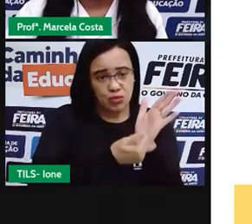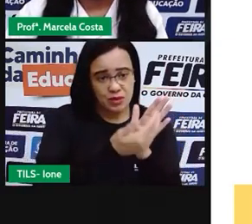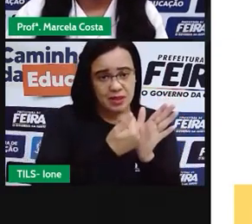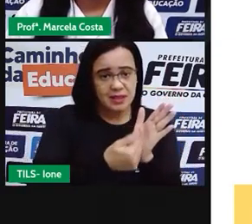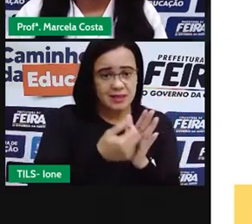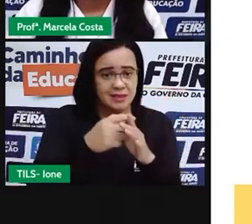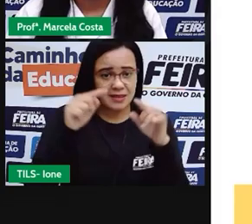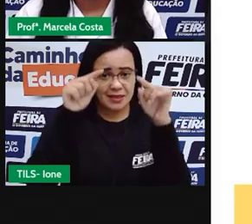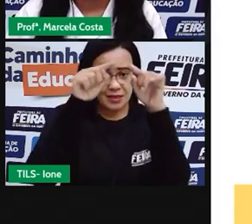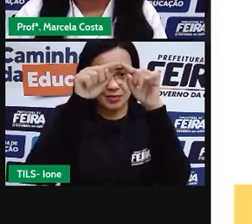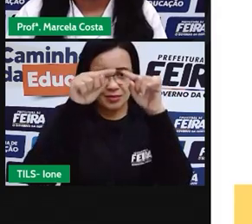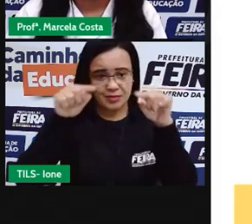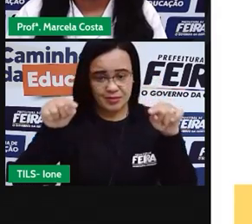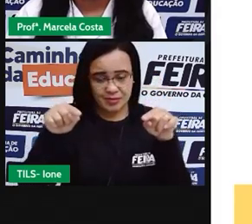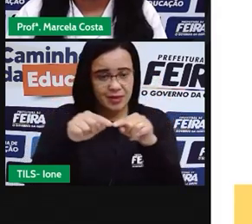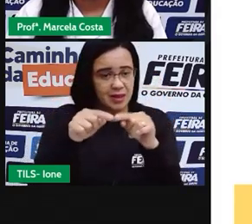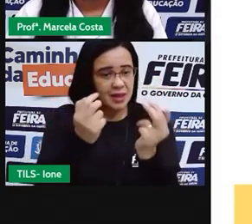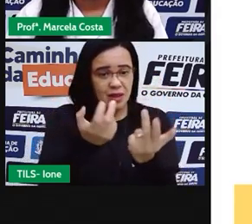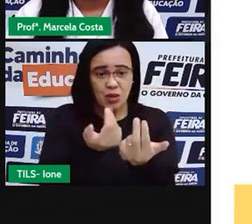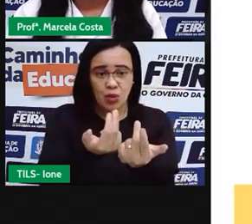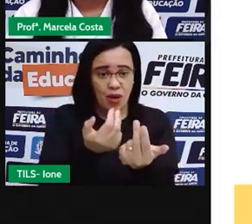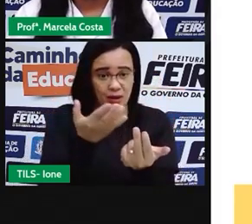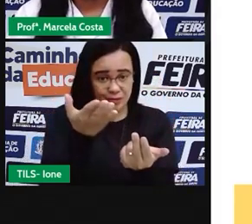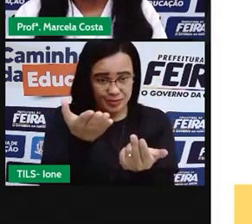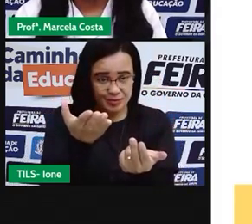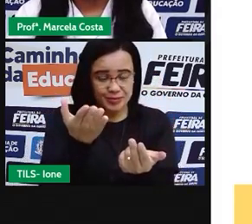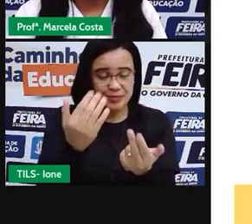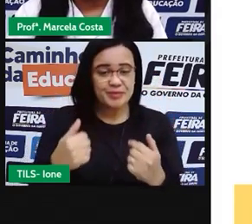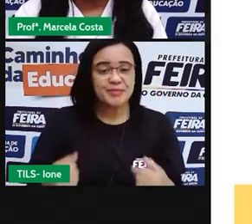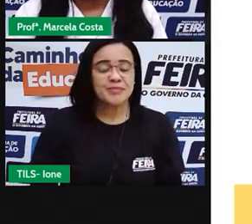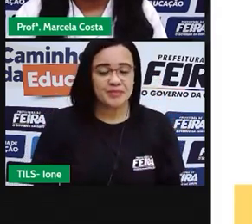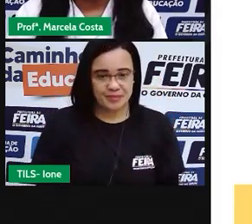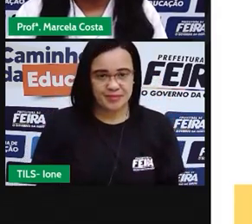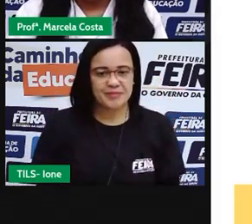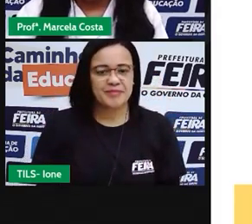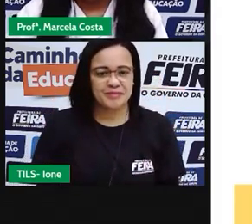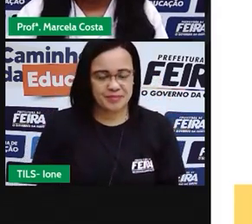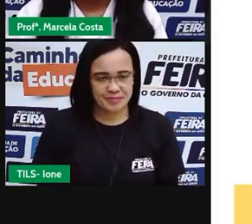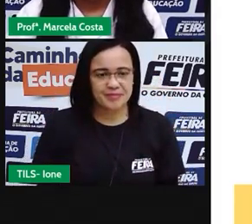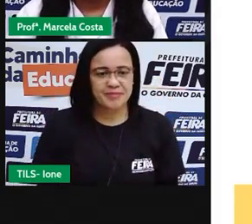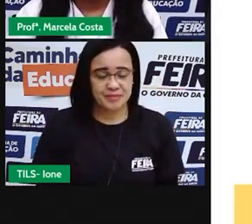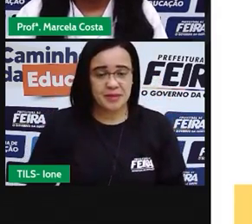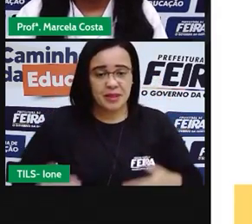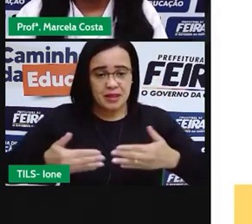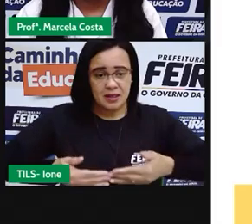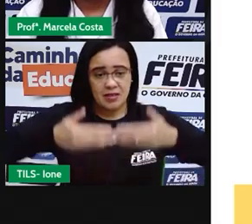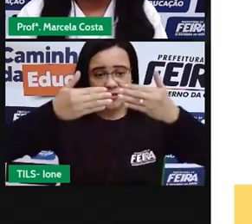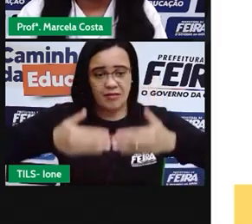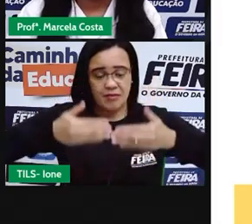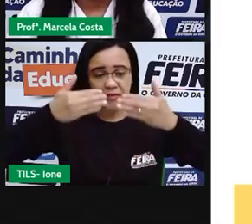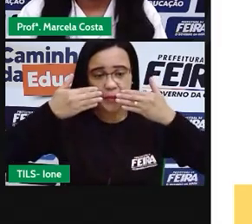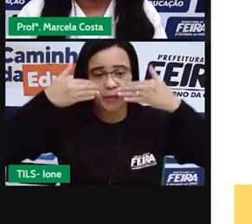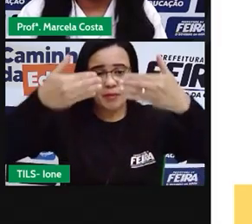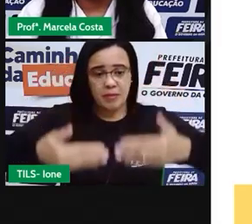E que nessa parte aqui superior dessa fachada, a gente vê